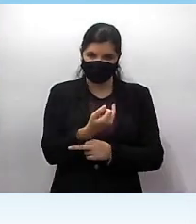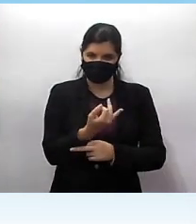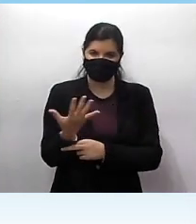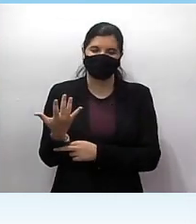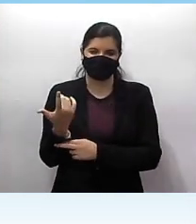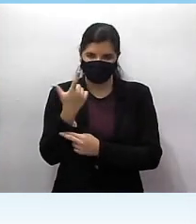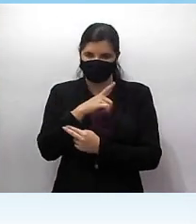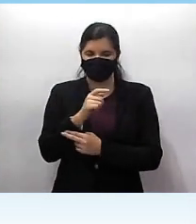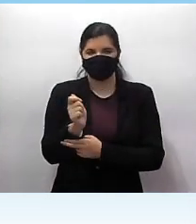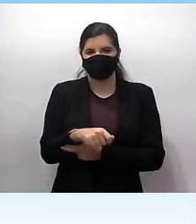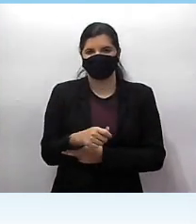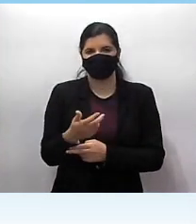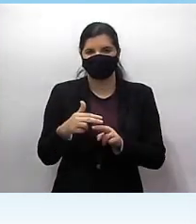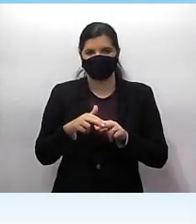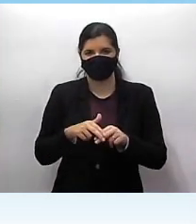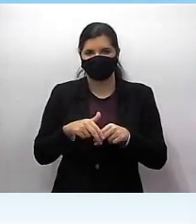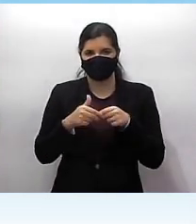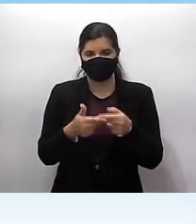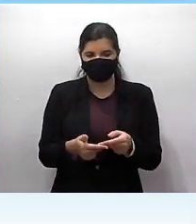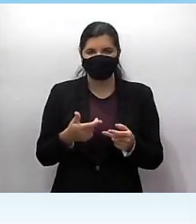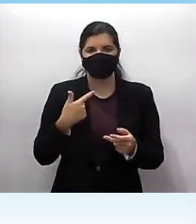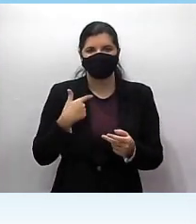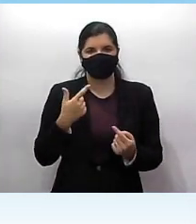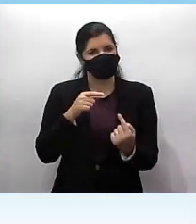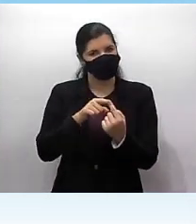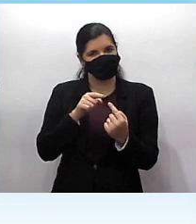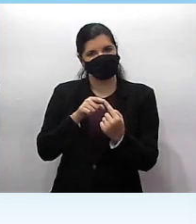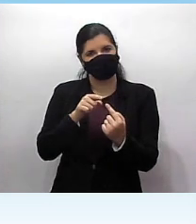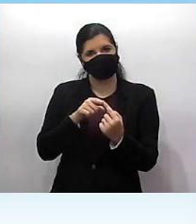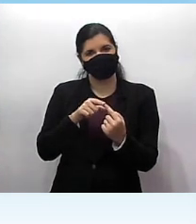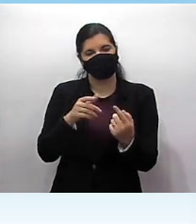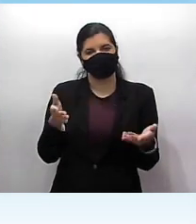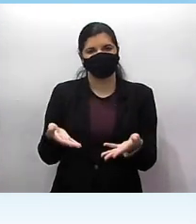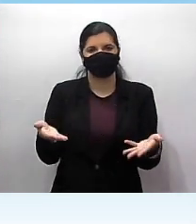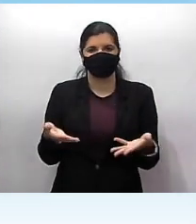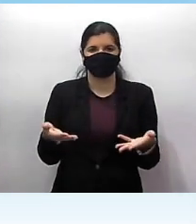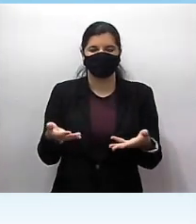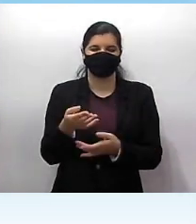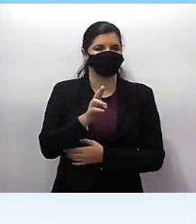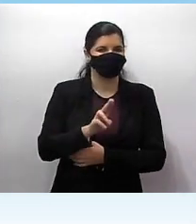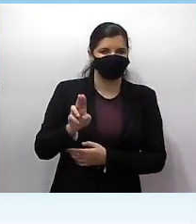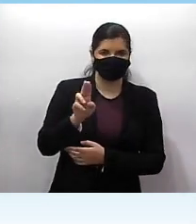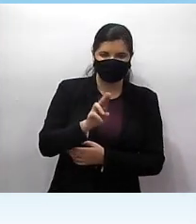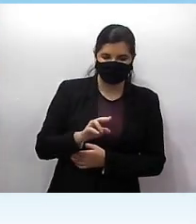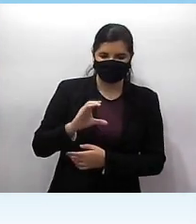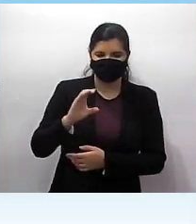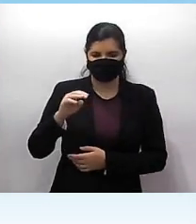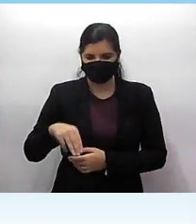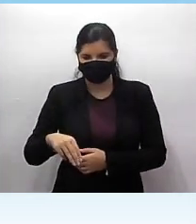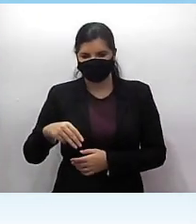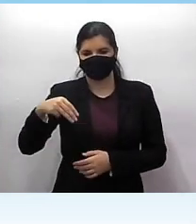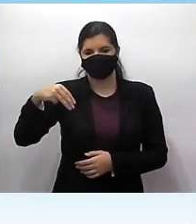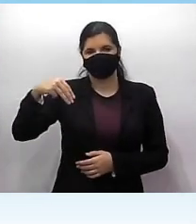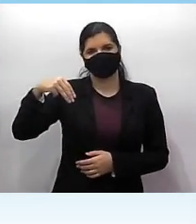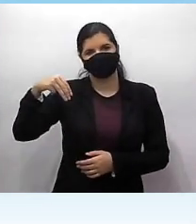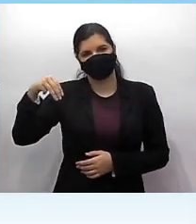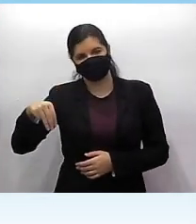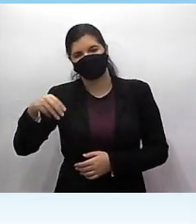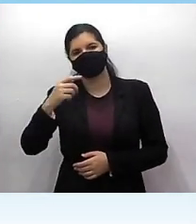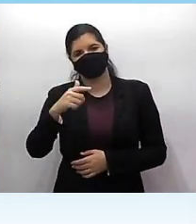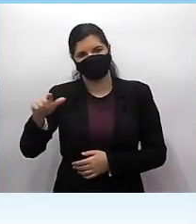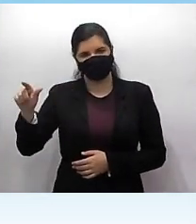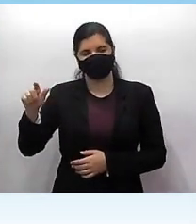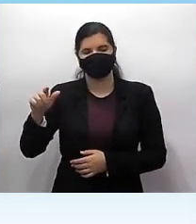medidas, tá? Por isso que foi referenciado. Mas hoje nós utilizamos centímetros, metros e outras